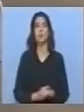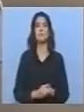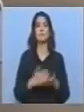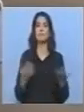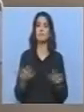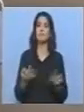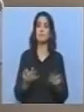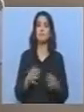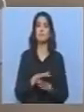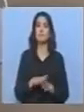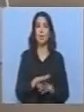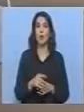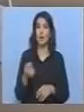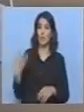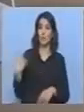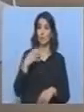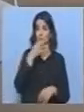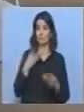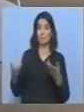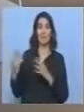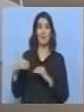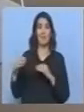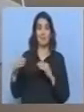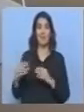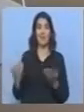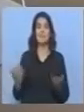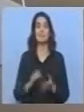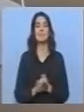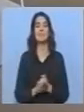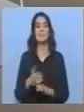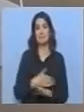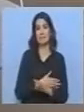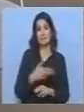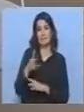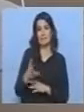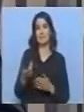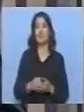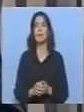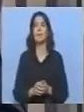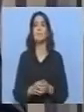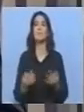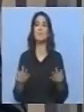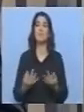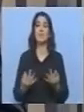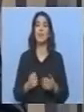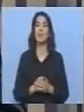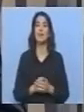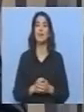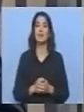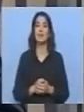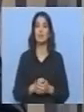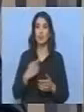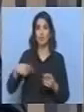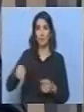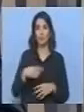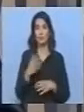temos, de facto, uma situação, ainda há pouco estávamos aqui na conversa, antes da gravação do programa, e a verdade é que, para nós,